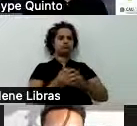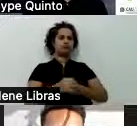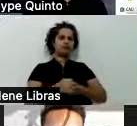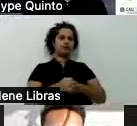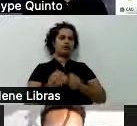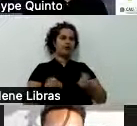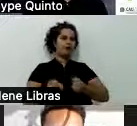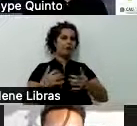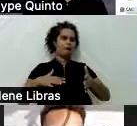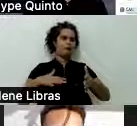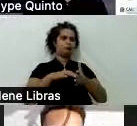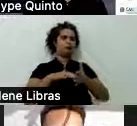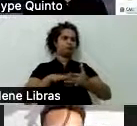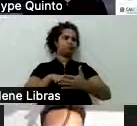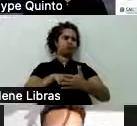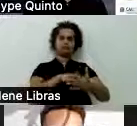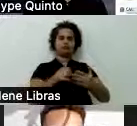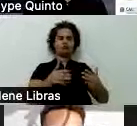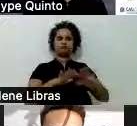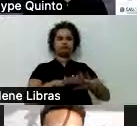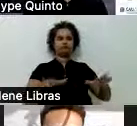Muitas delas estavam